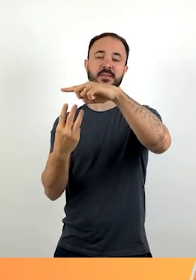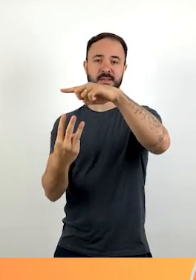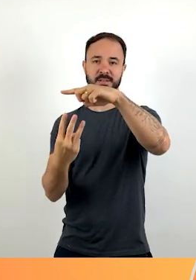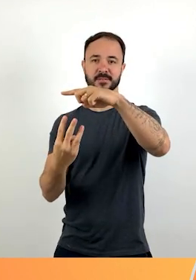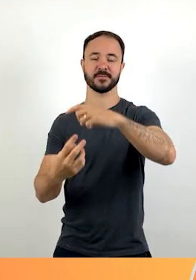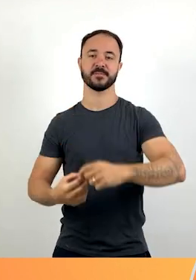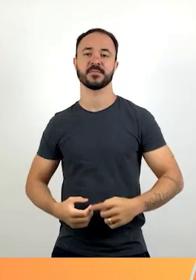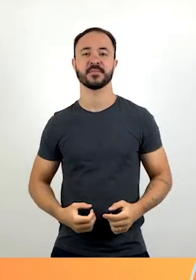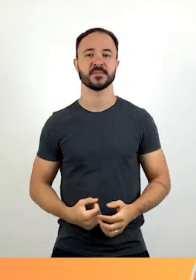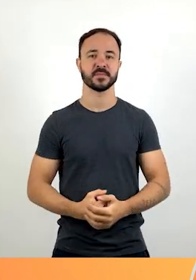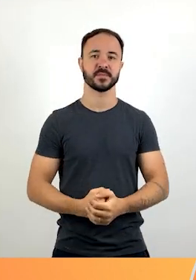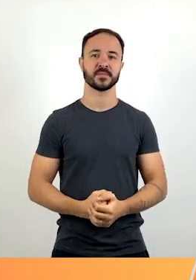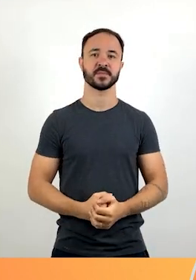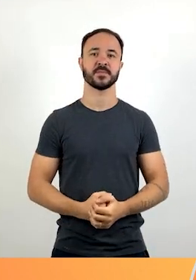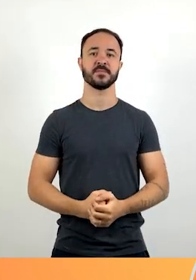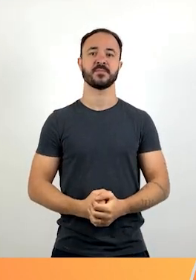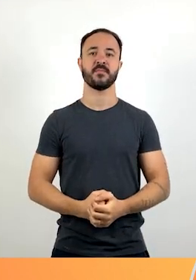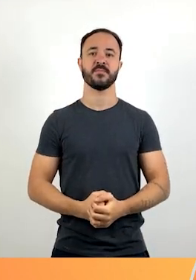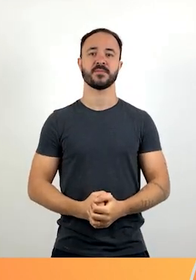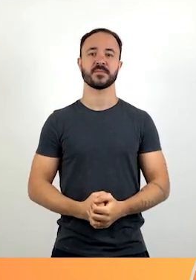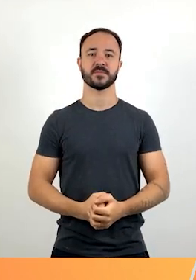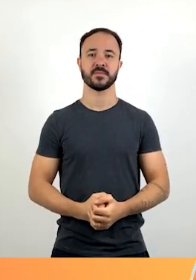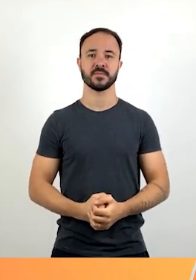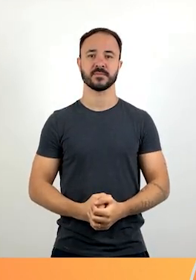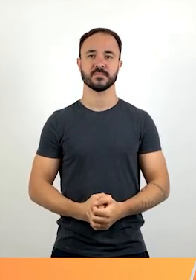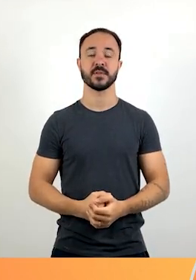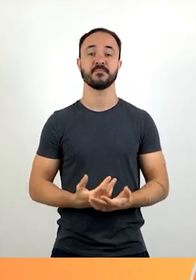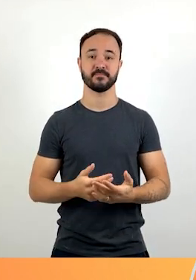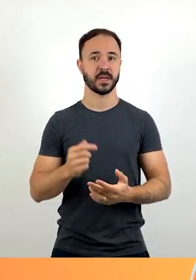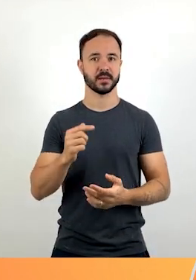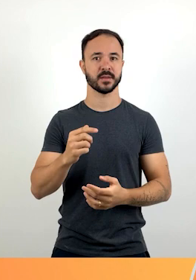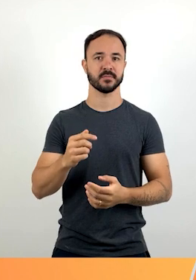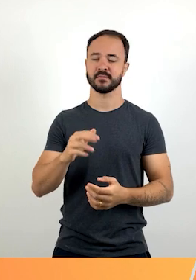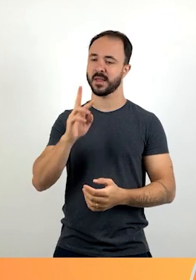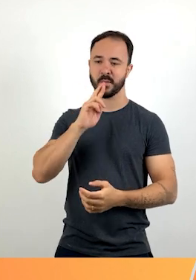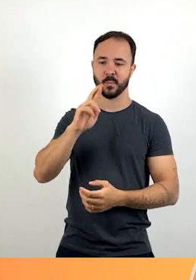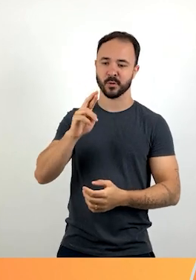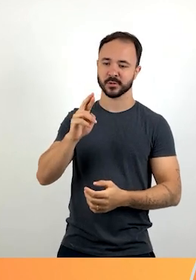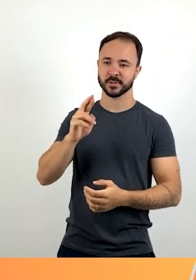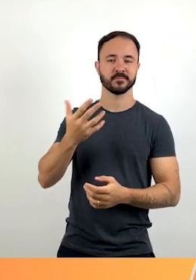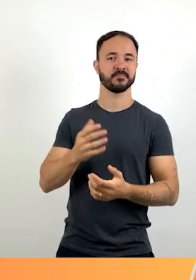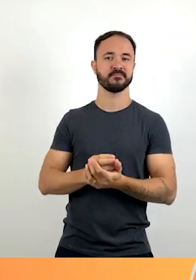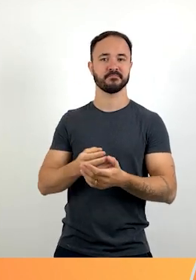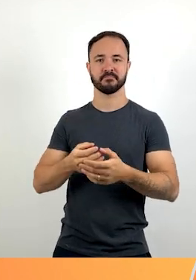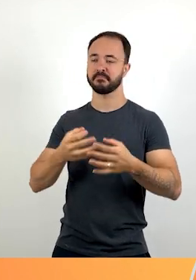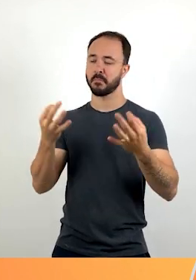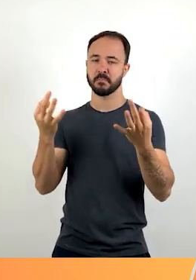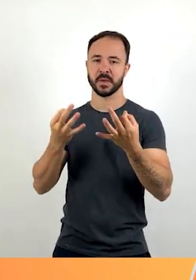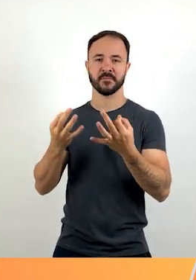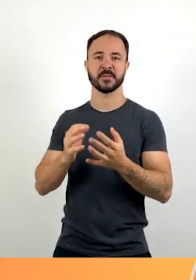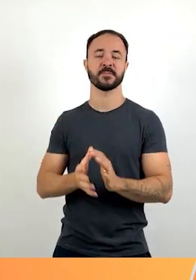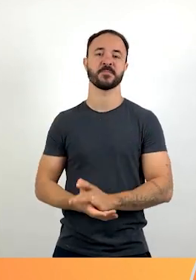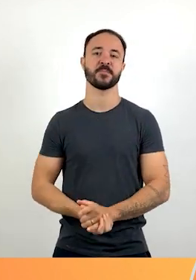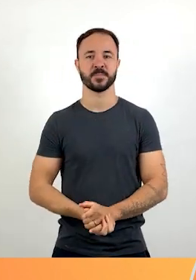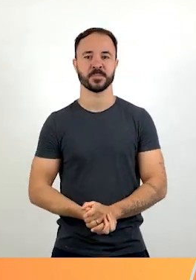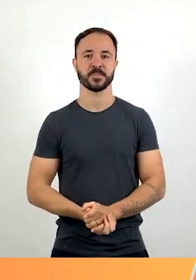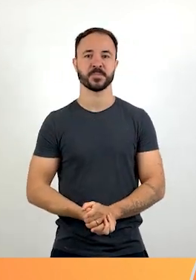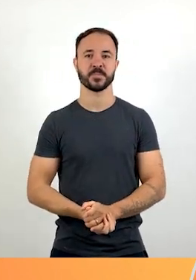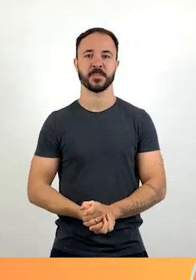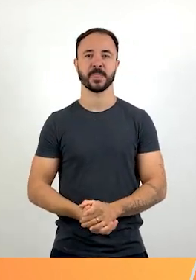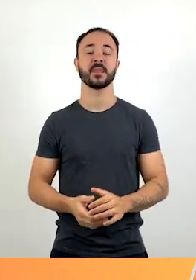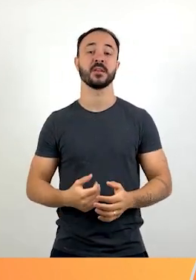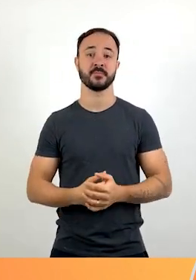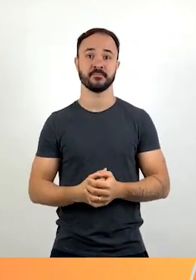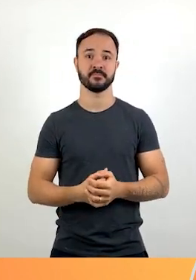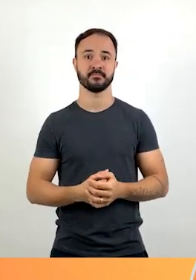menos 10 sobre 3. Né? Aqui não dá mais para simplificar. deixa o resultado assim. E